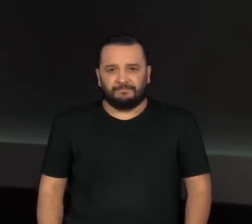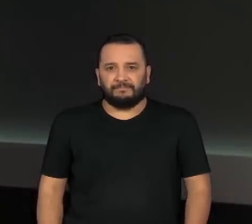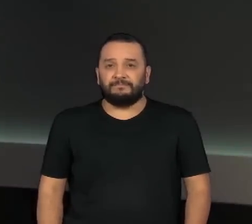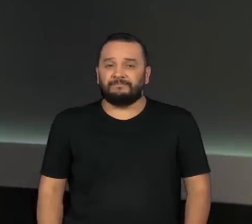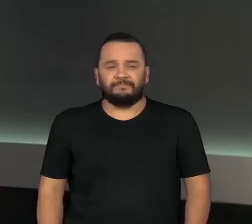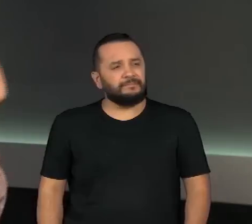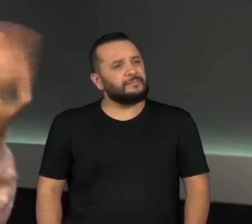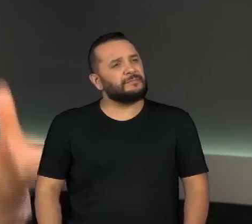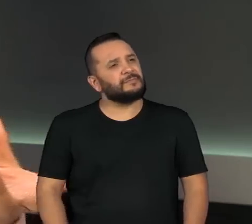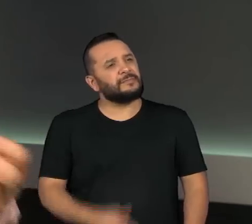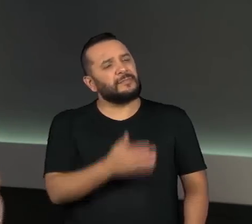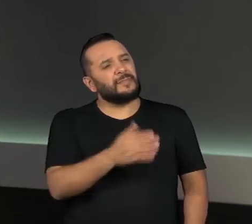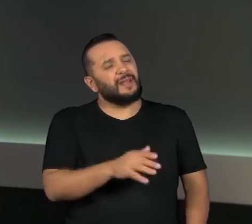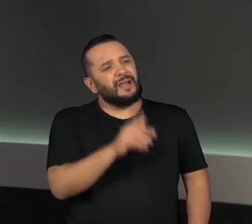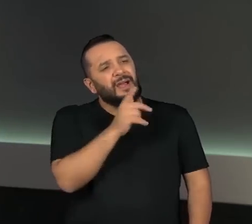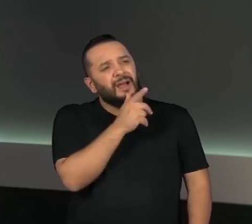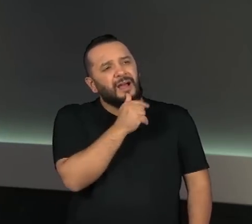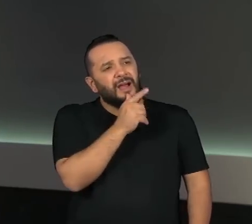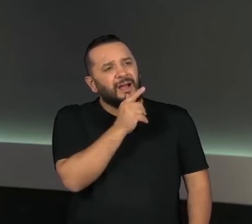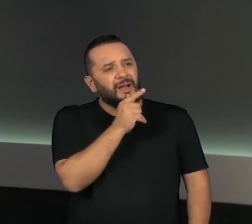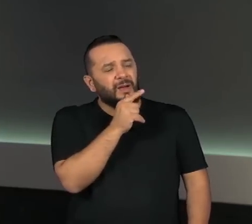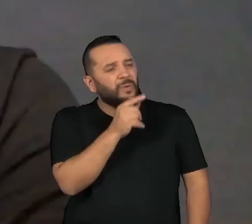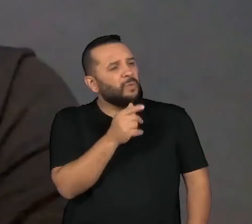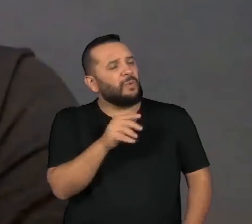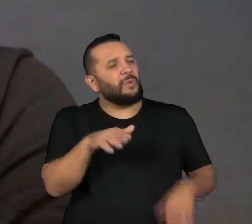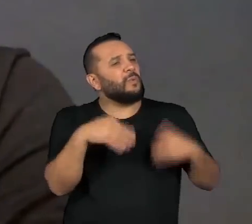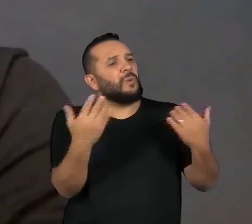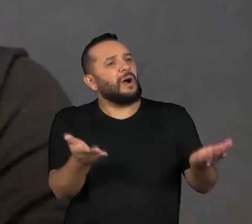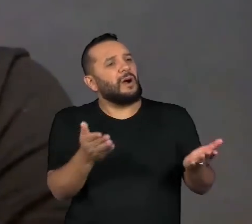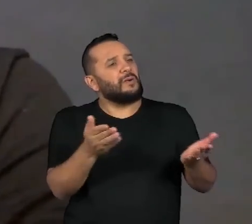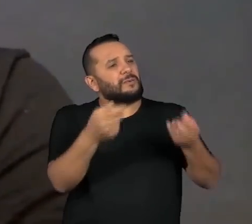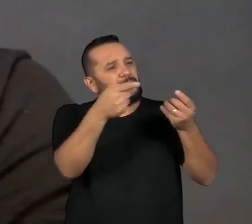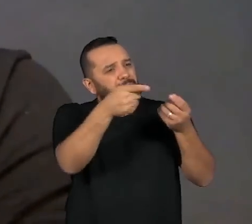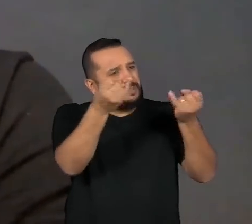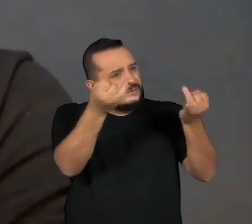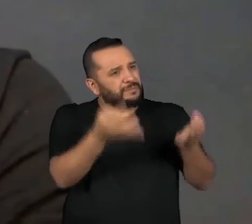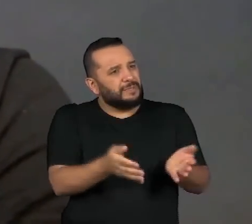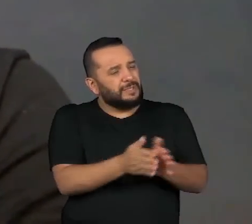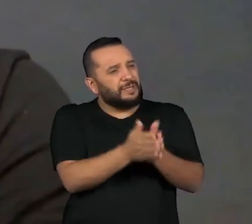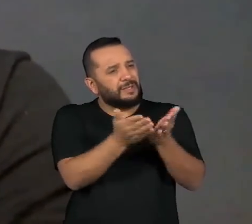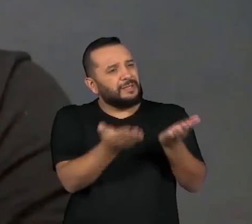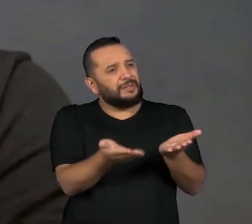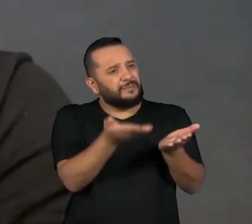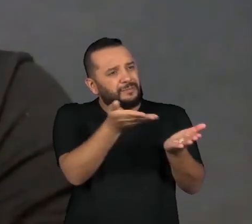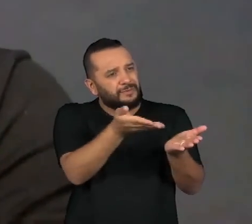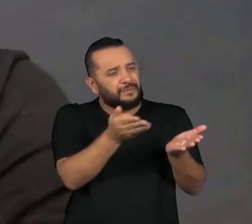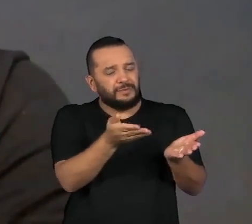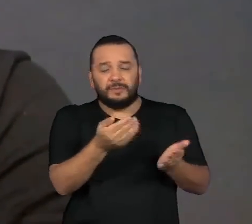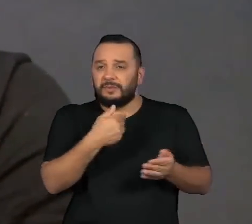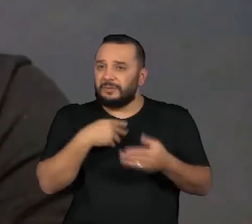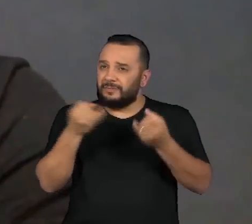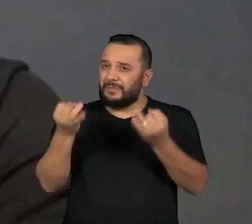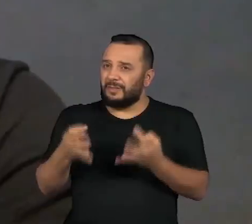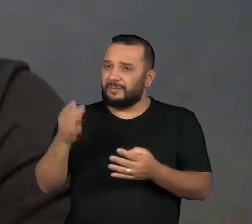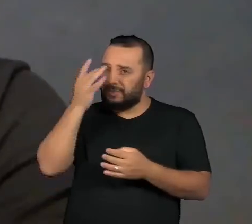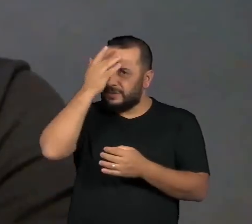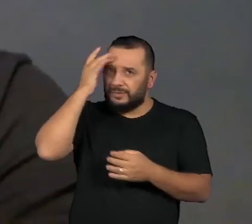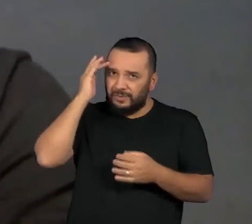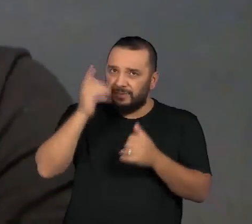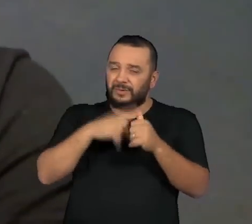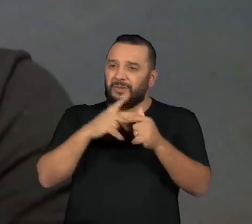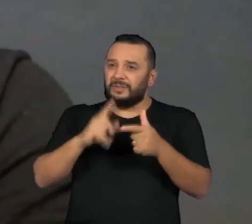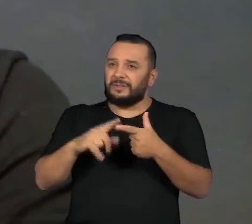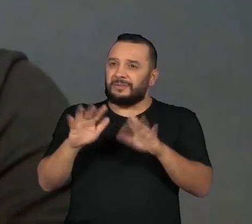De que água você está falando nesse livro? Falo sobre pessoas, famílias, comunidades